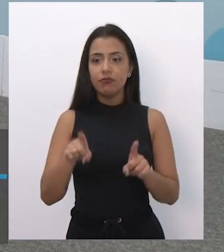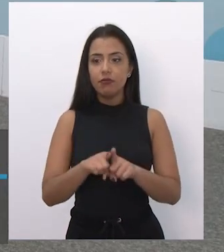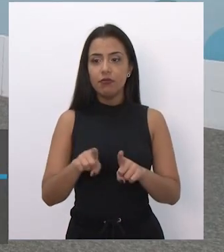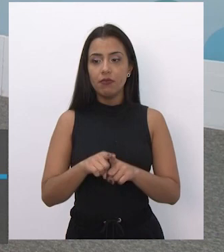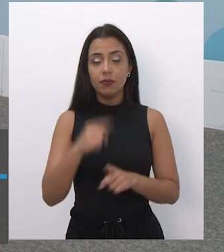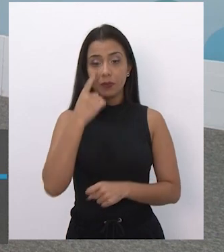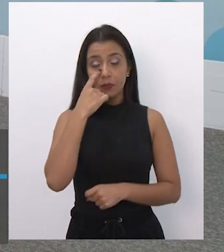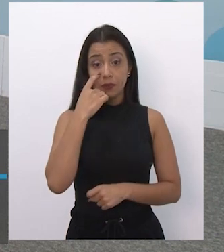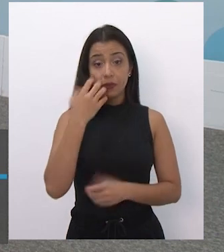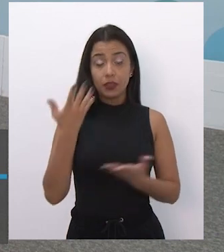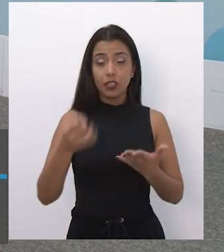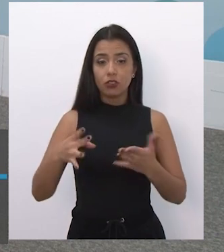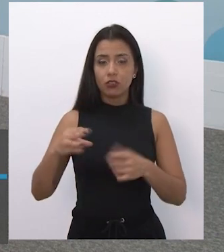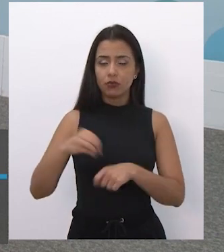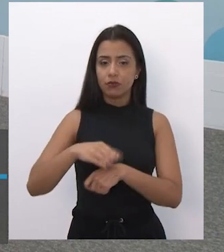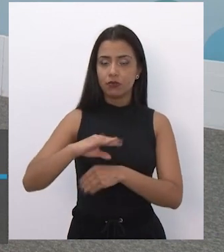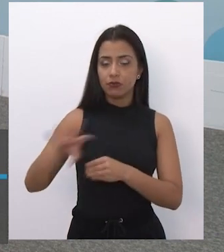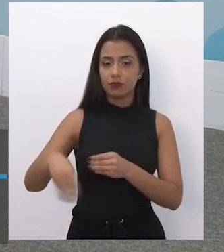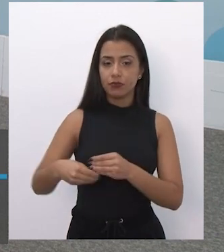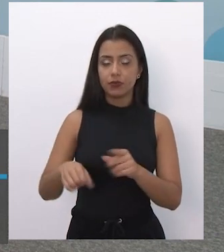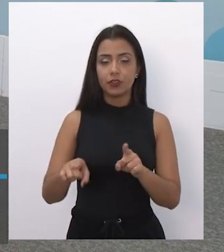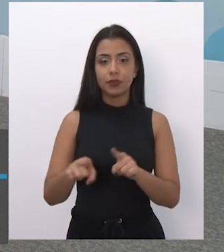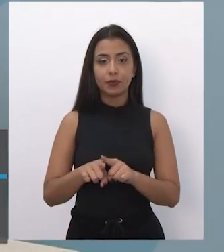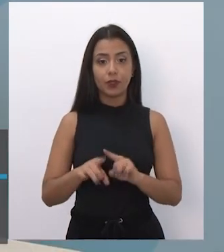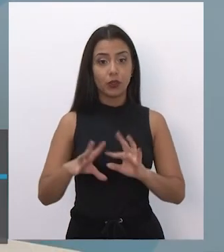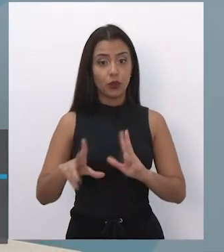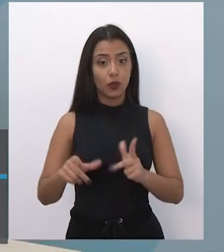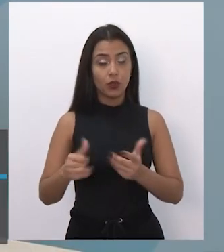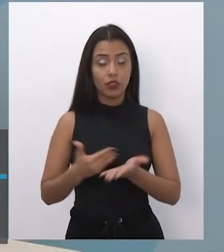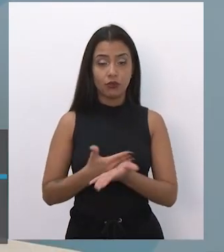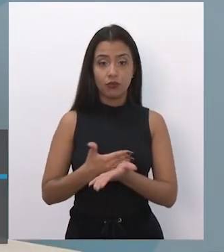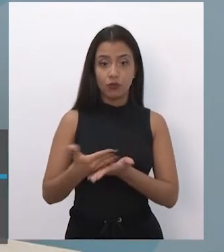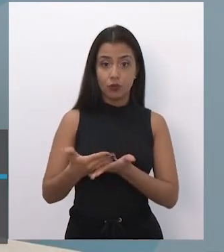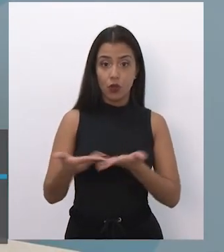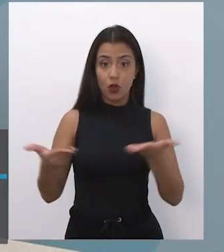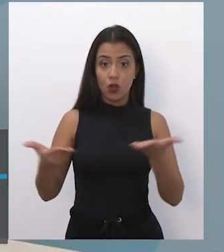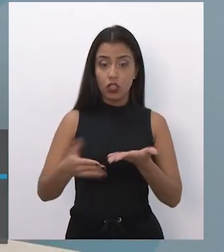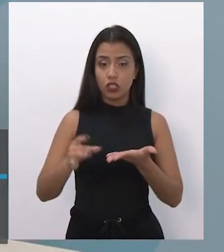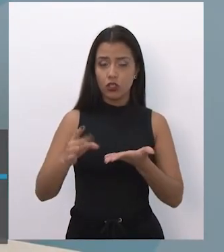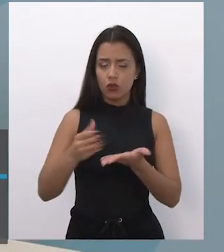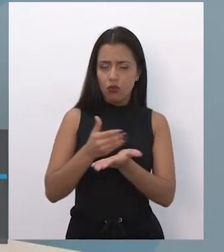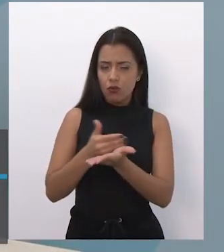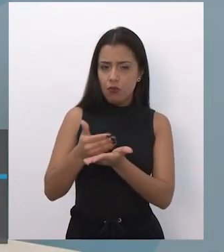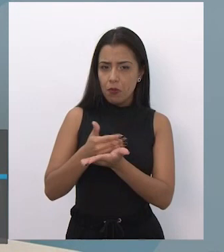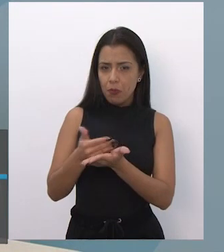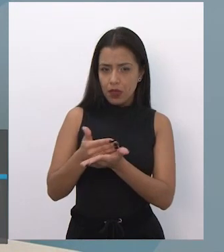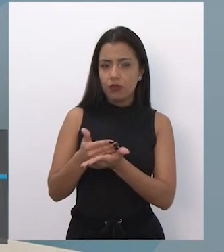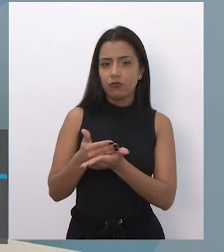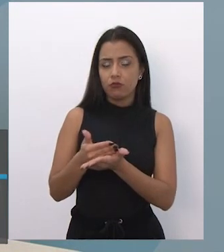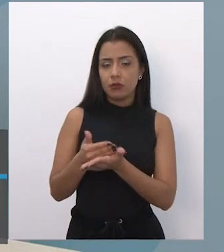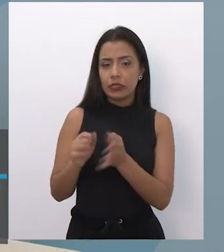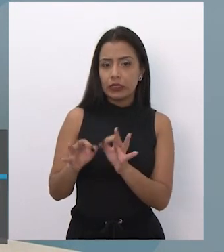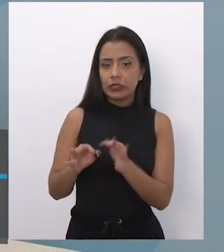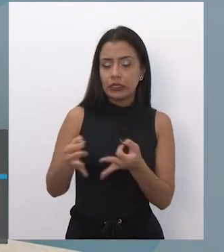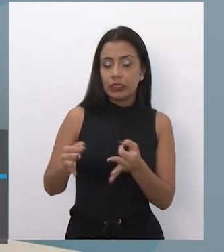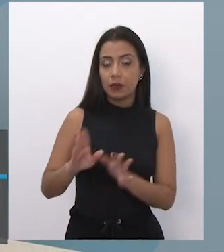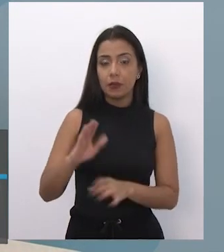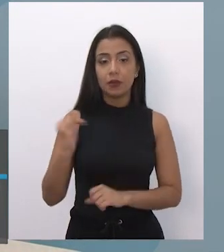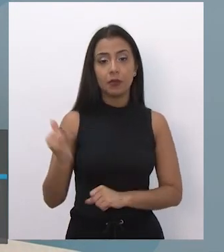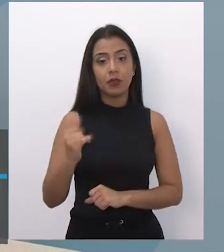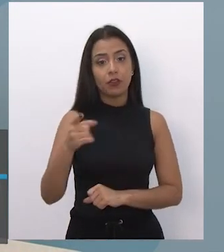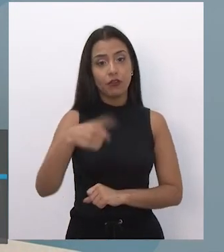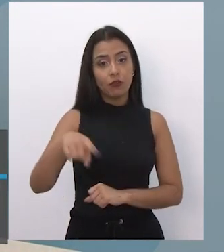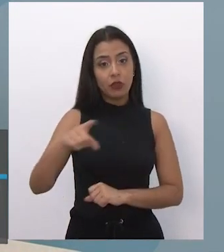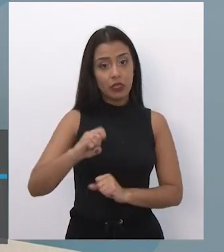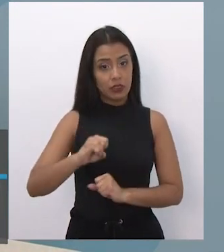fez agora aqui foi uma breve introdução realmente dos textos, mas é muito interessante que vocês, quem puder, lê